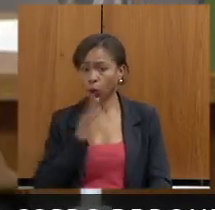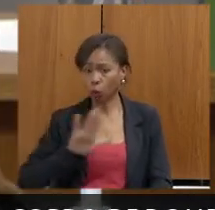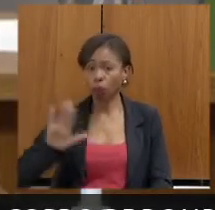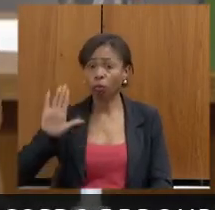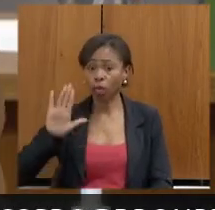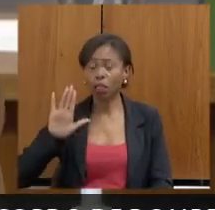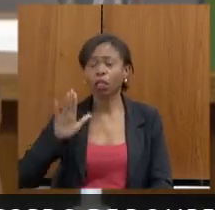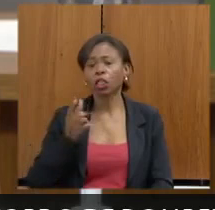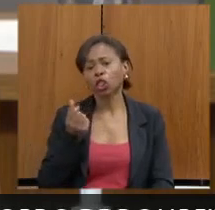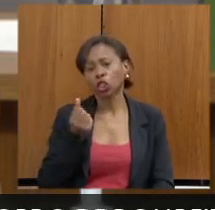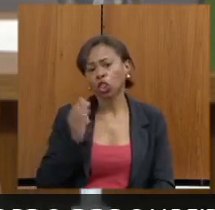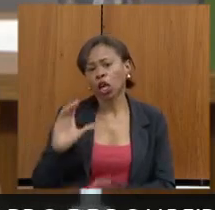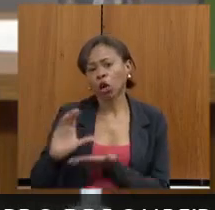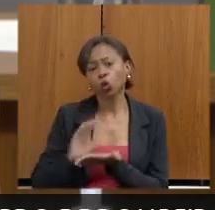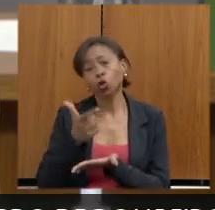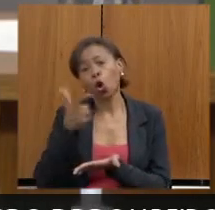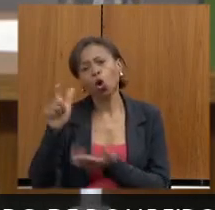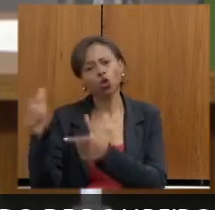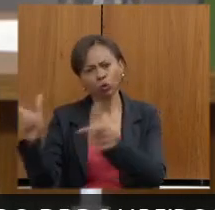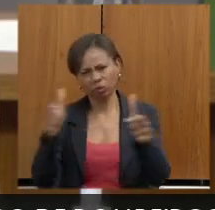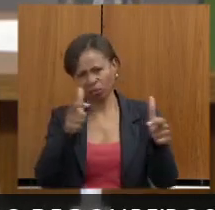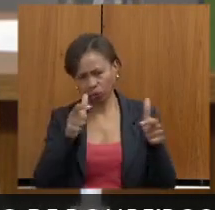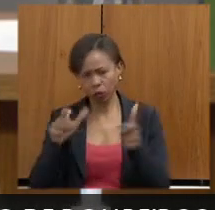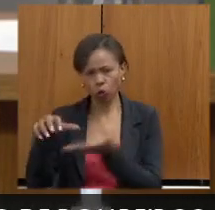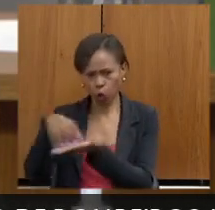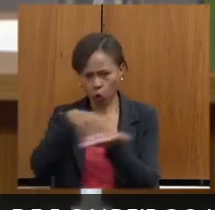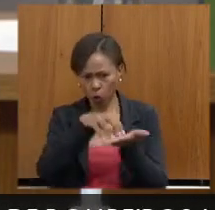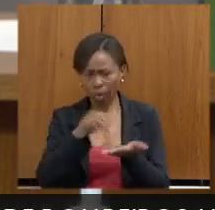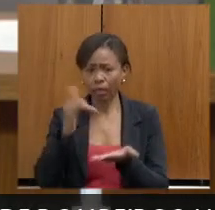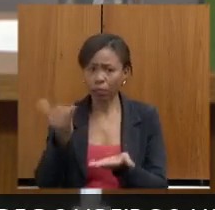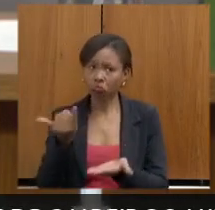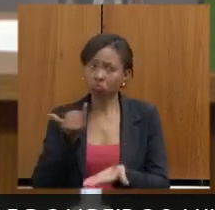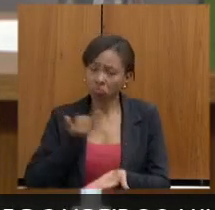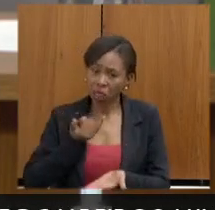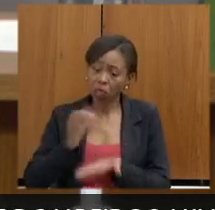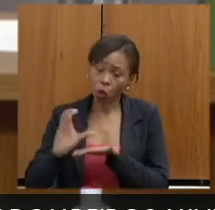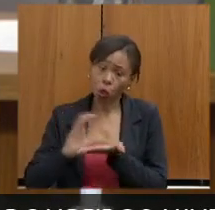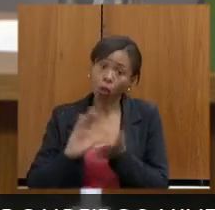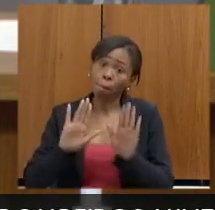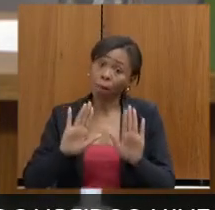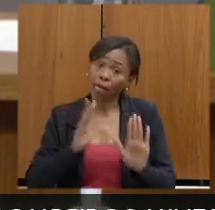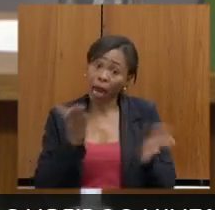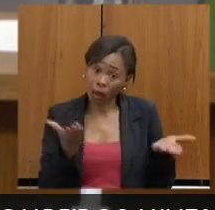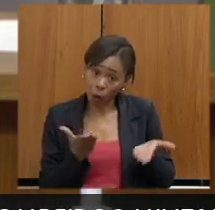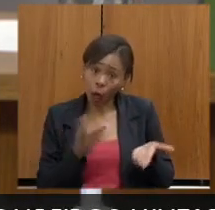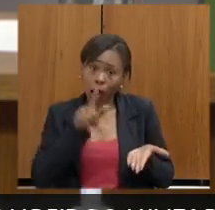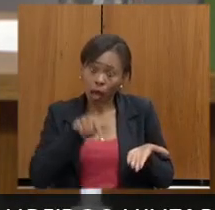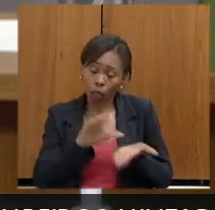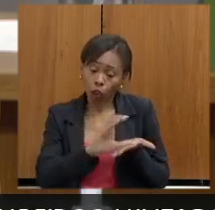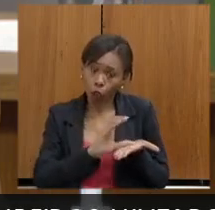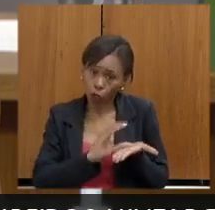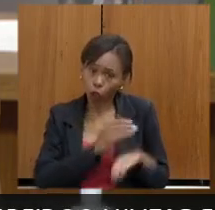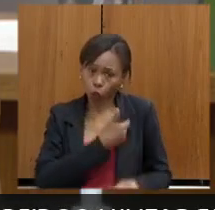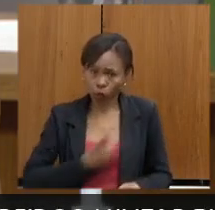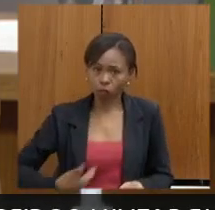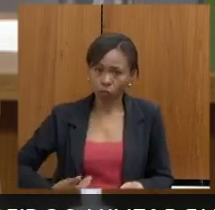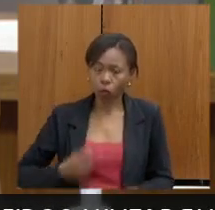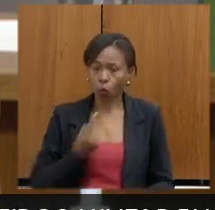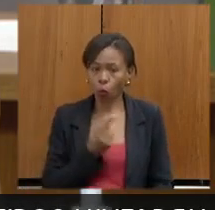recurso né de outros de outros órgãos mas o que nós estamos adquirindo que é o que vem do governo então 1.6 milhões